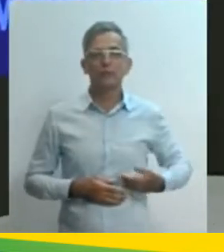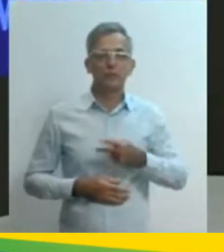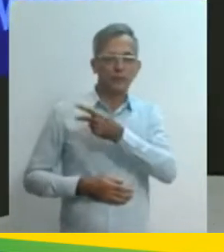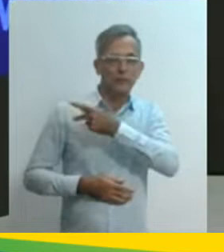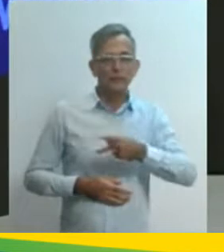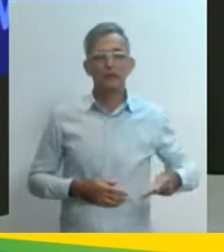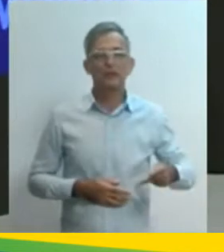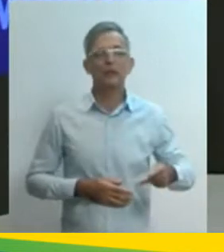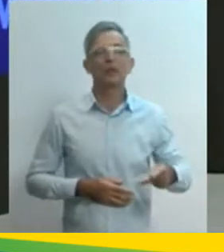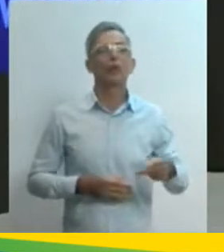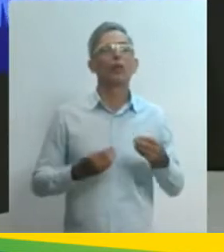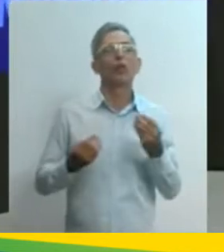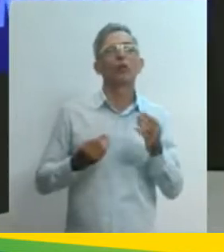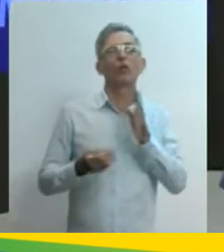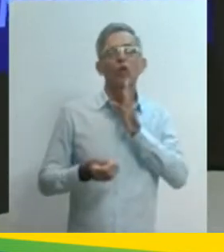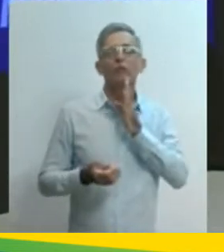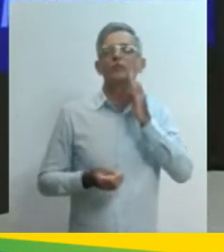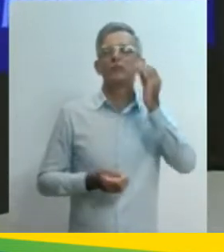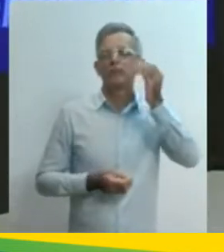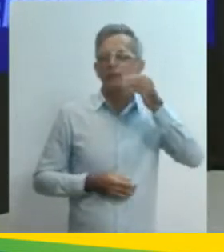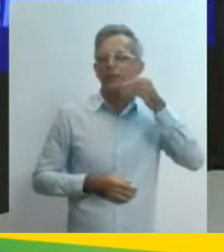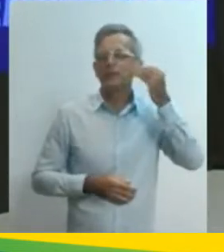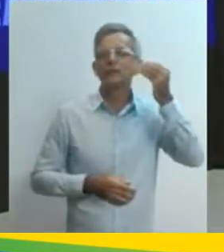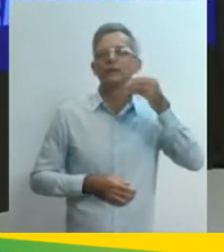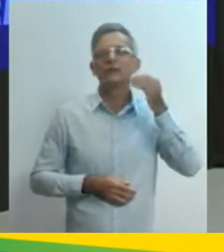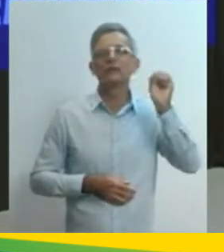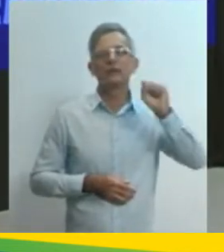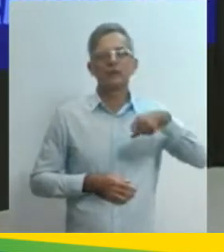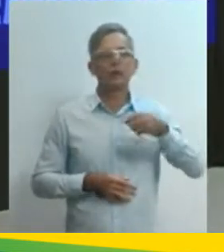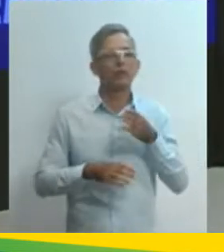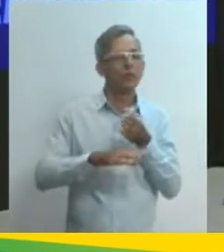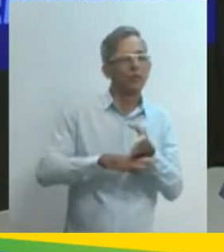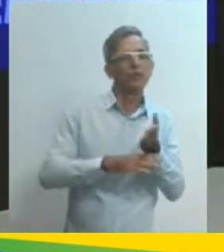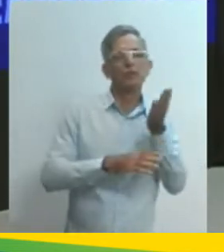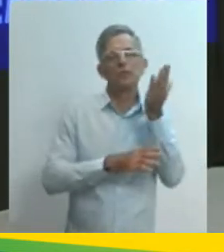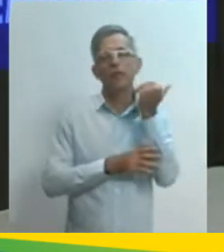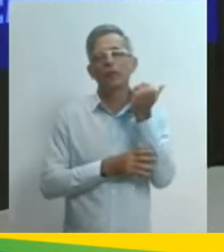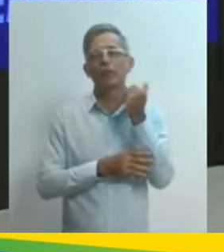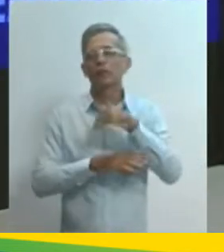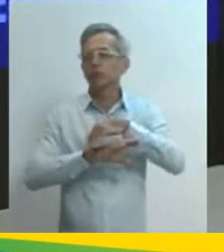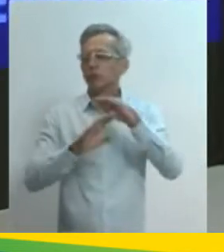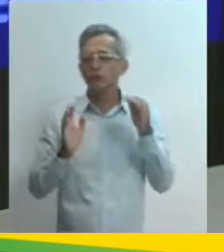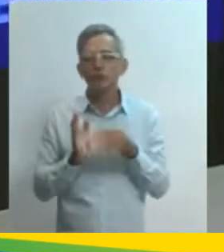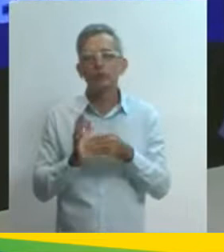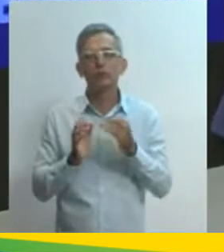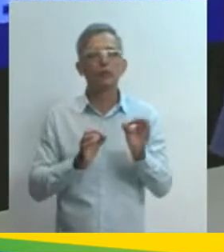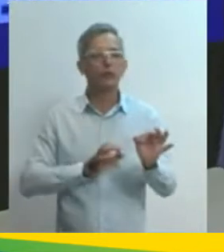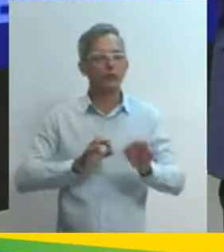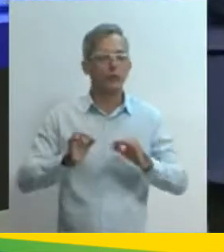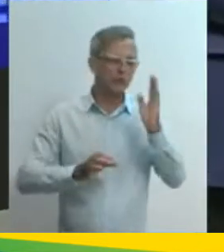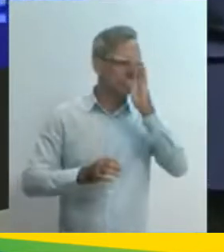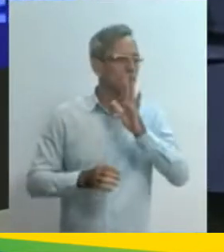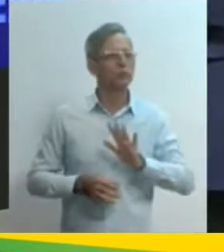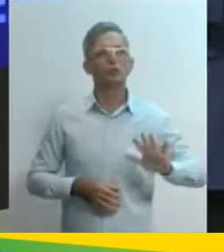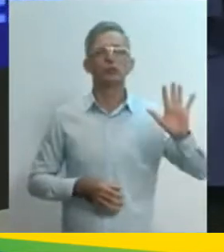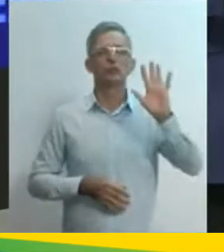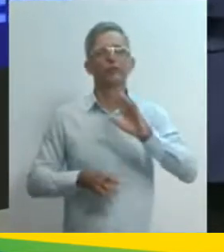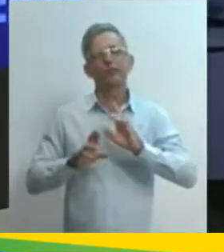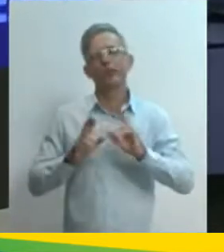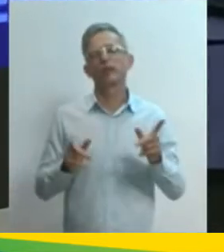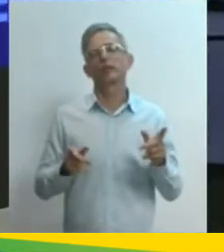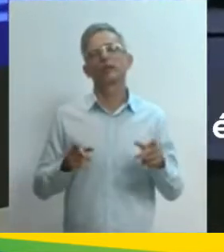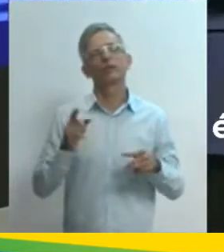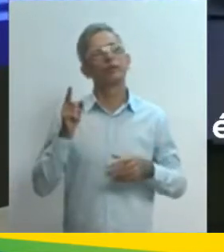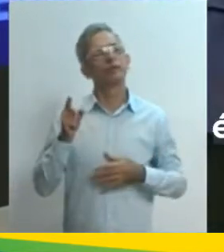anos conheci o orçamento entrou no executivo conhecedor e sabedodor do que iria fazer para o Brasil é muito diferente da condição que o senhor